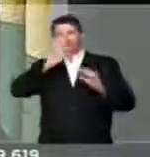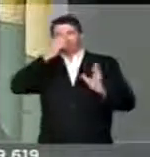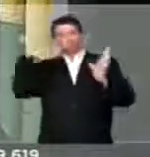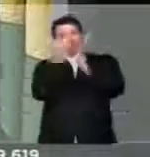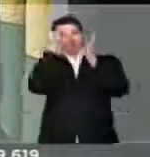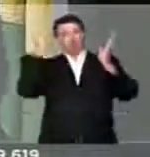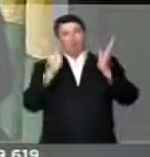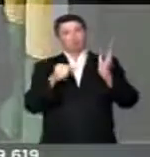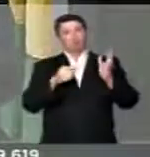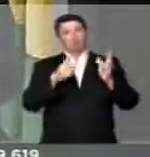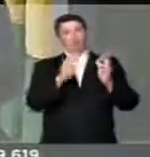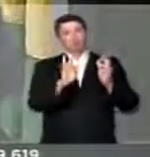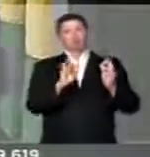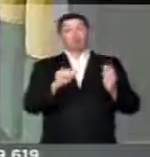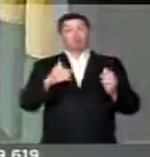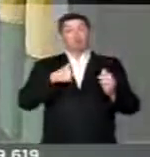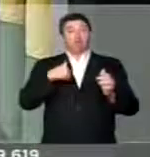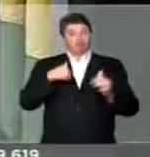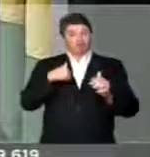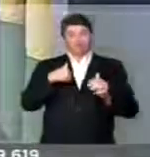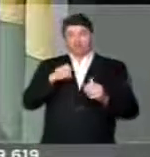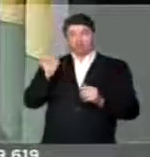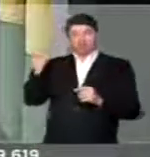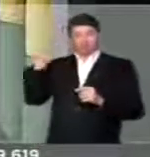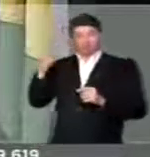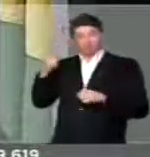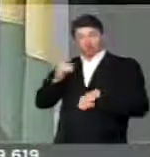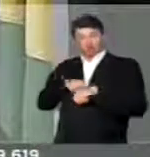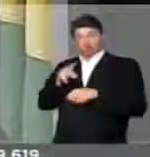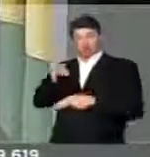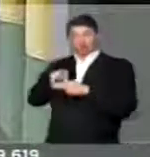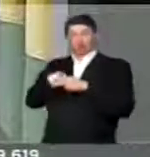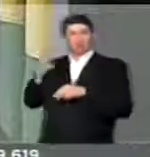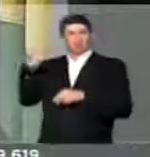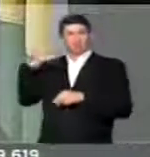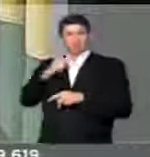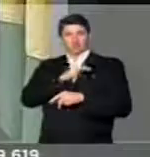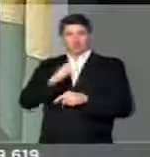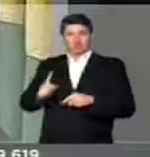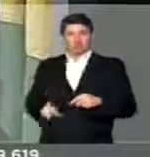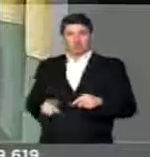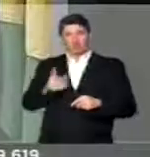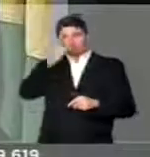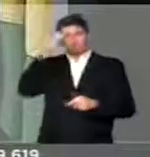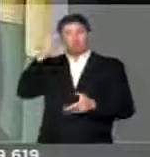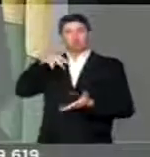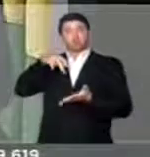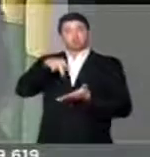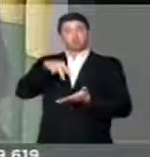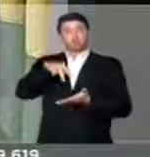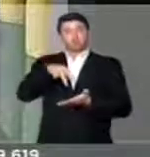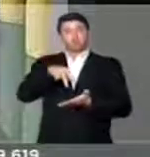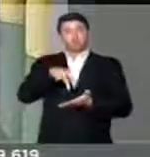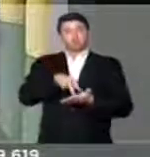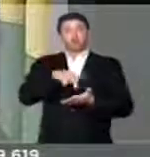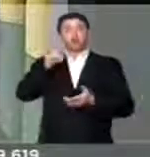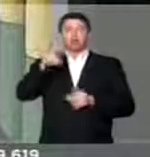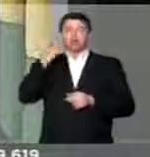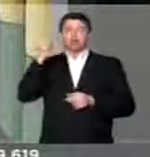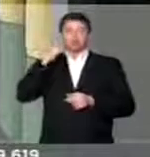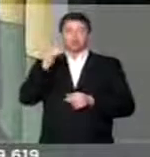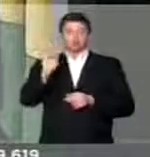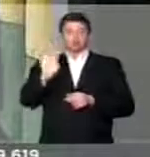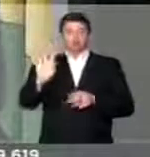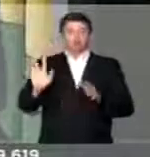estampado que quando eu estava exercendo a presidência ali ainda há pouco, o orador da tribuna era um deputado